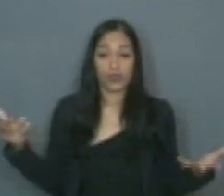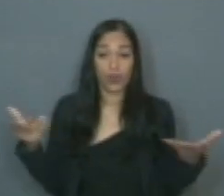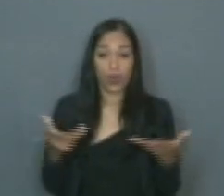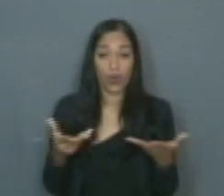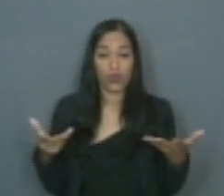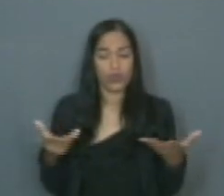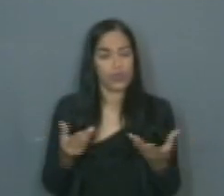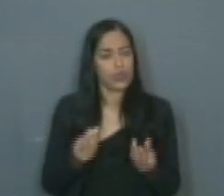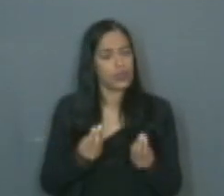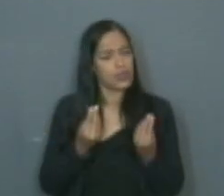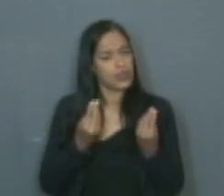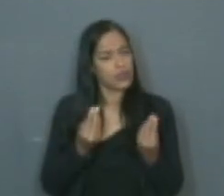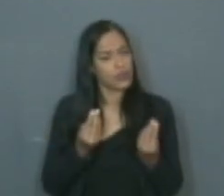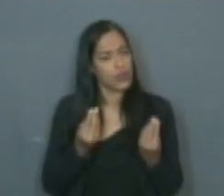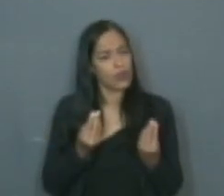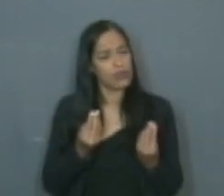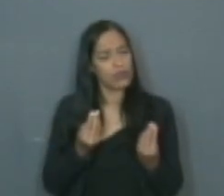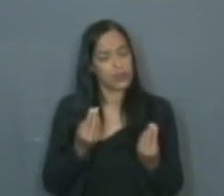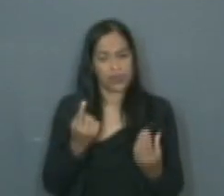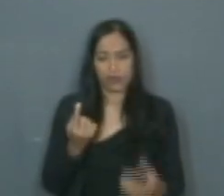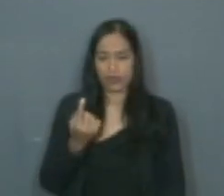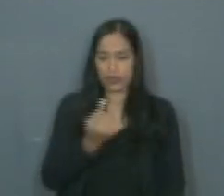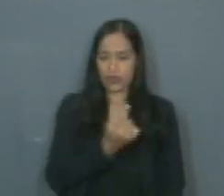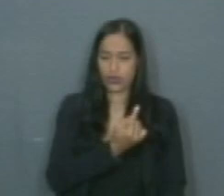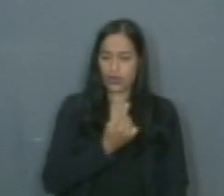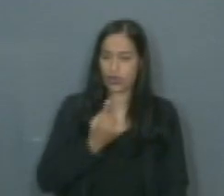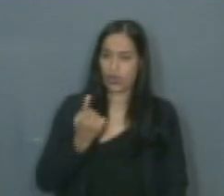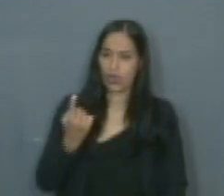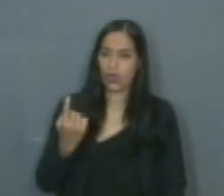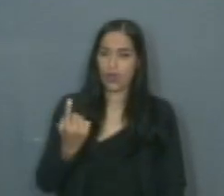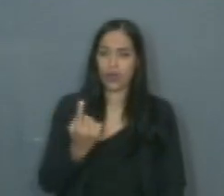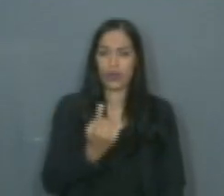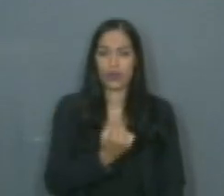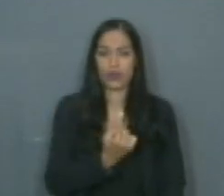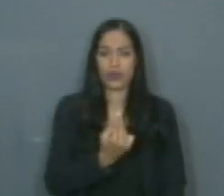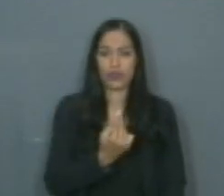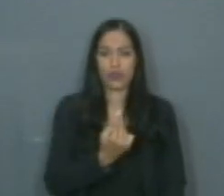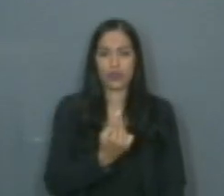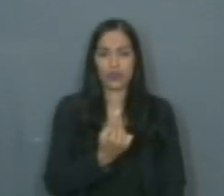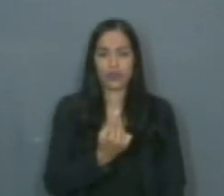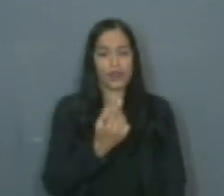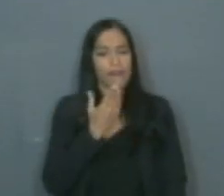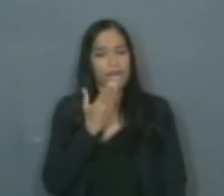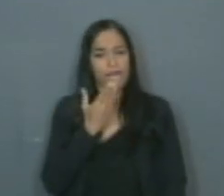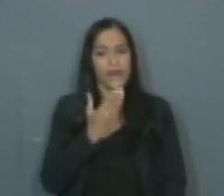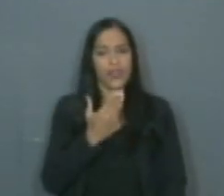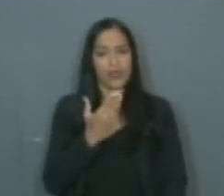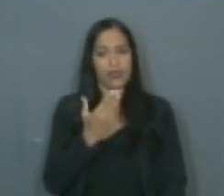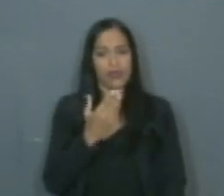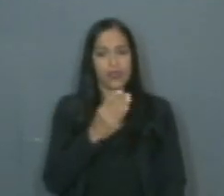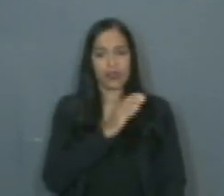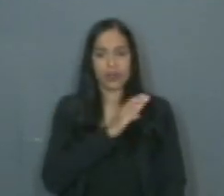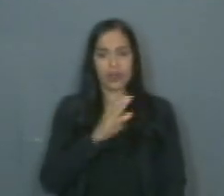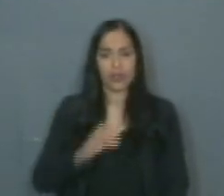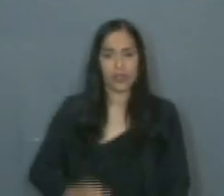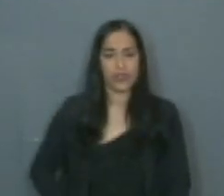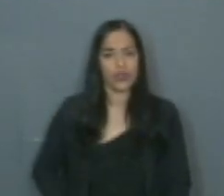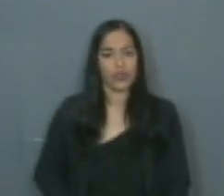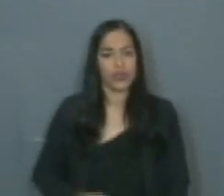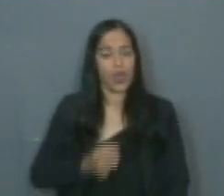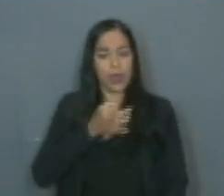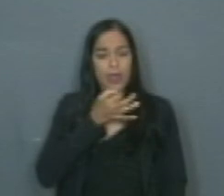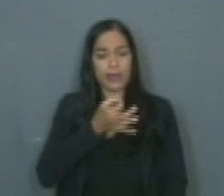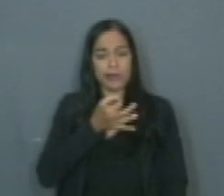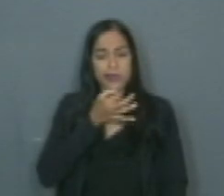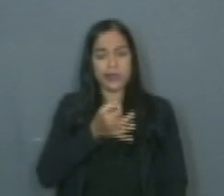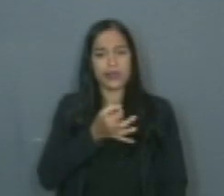como é que seríamos nós? E como estaríamos nós diante dele? Nessas posições tão extremistas que a gente